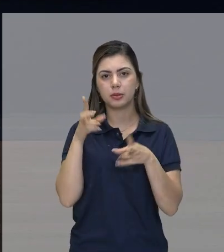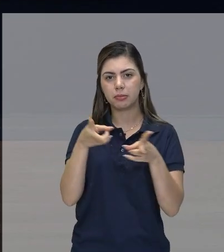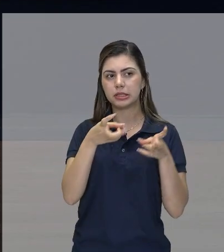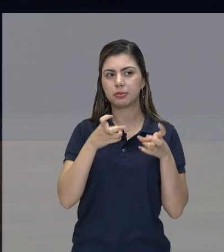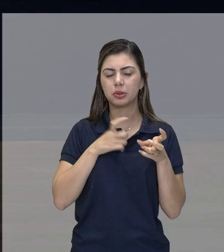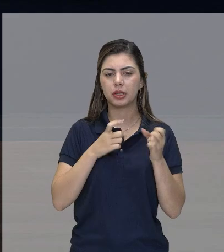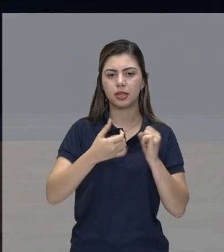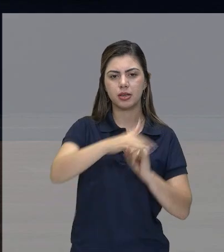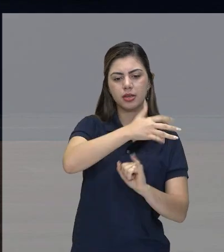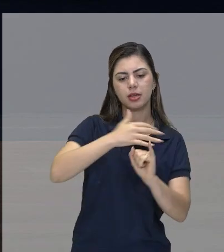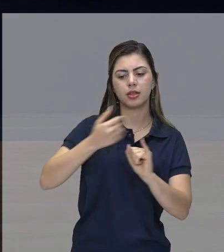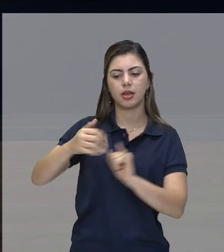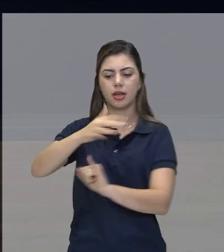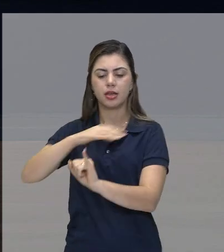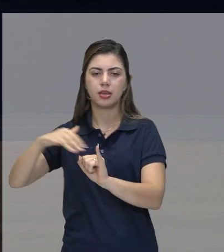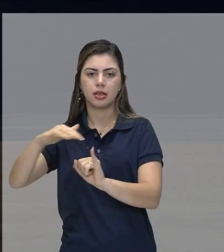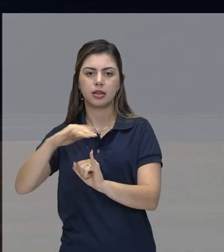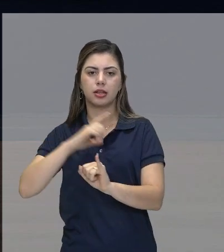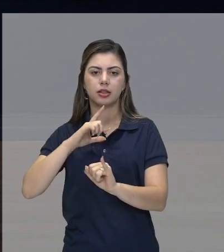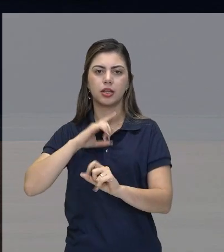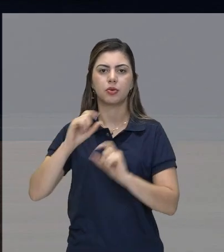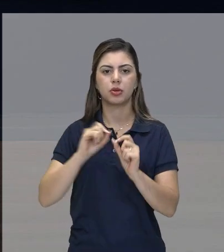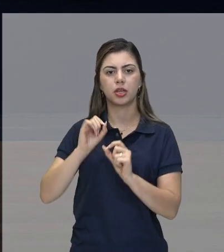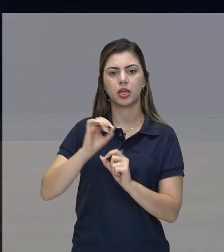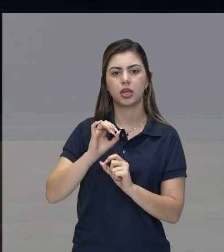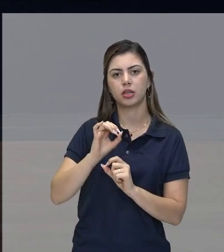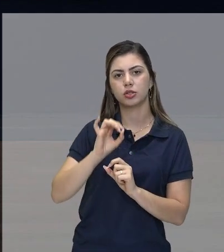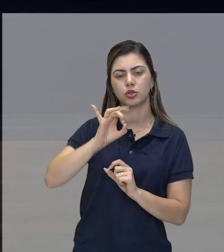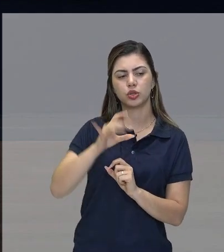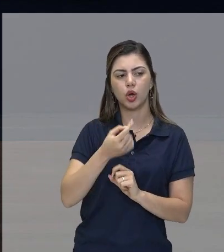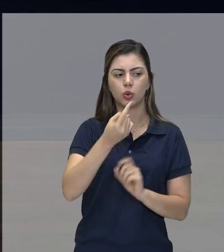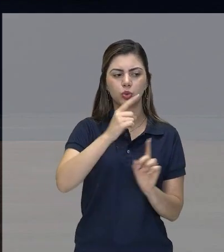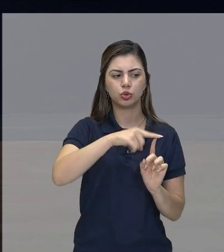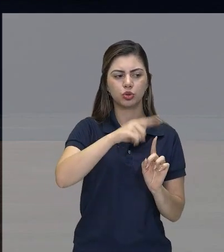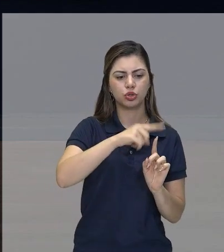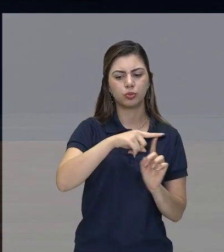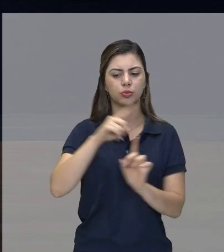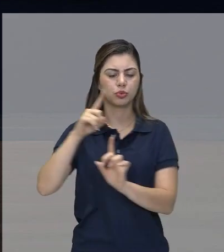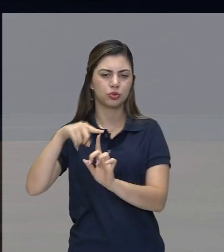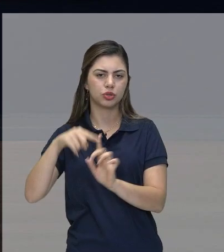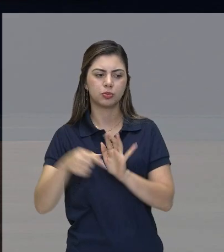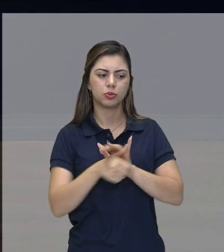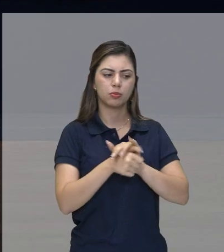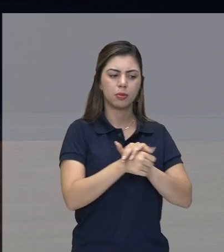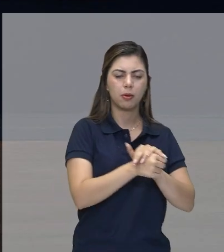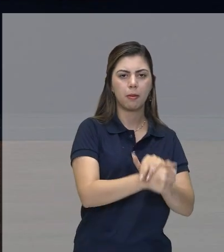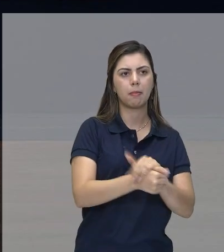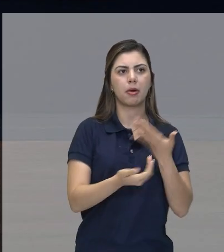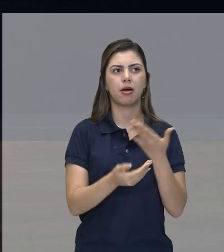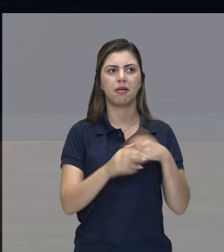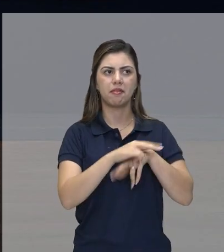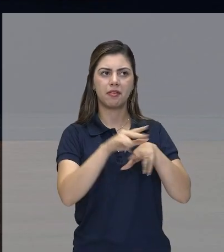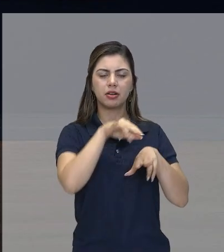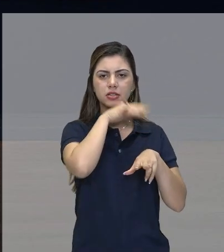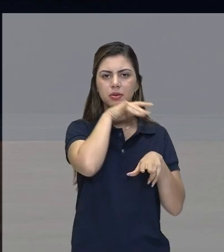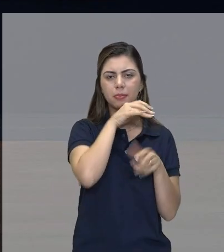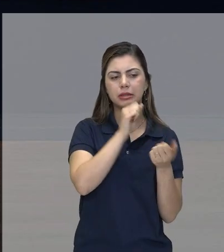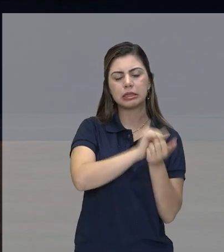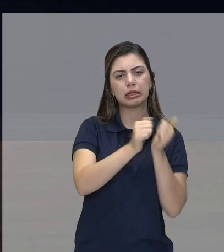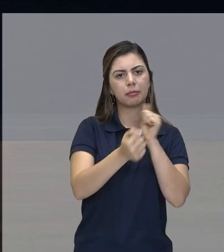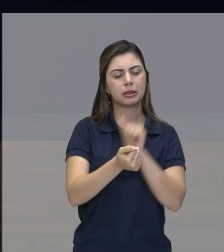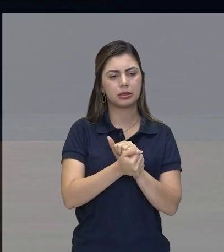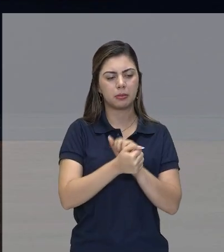tinha espécies únicas de tentilhões, tartarugas e iguanas que são adaptadas ali a diferentes ambientes.